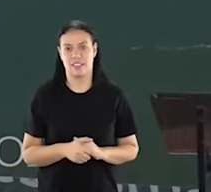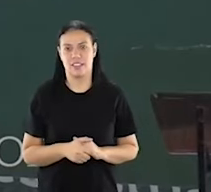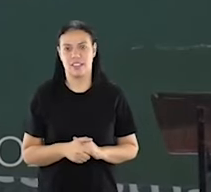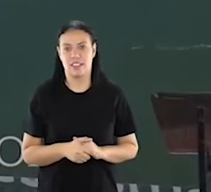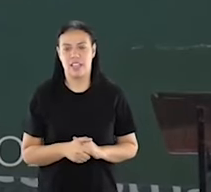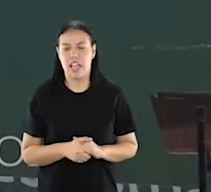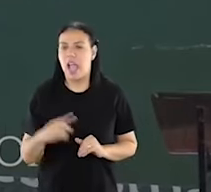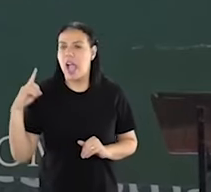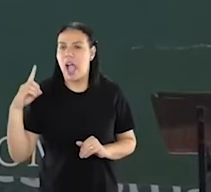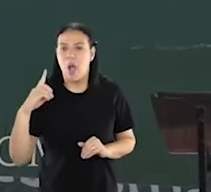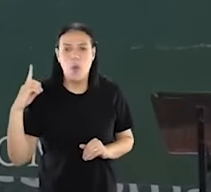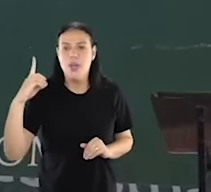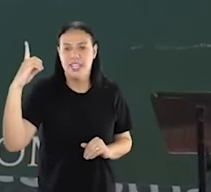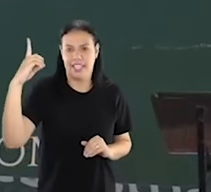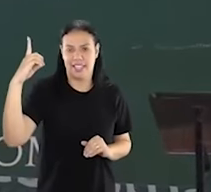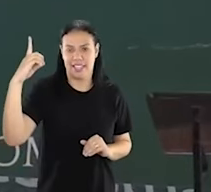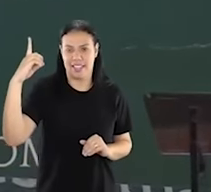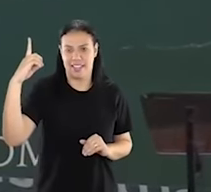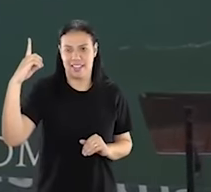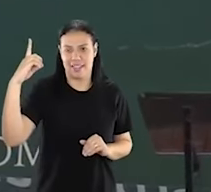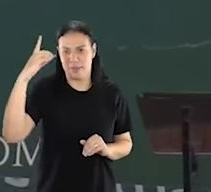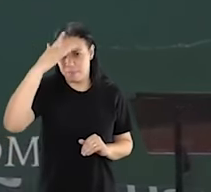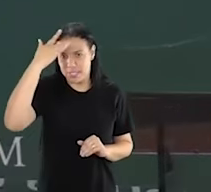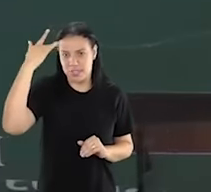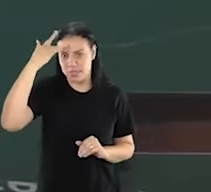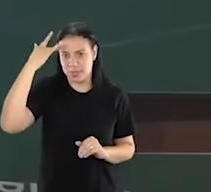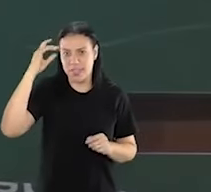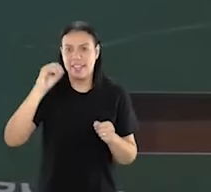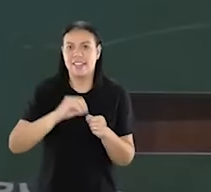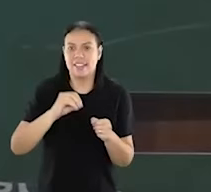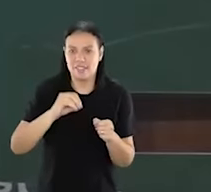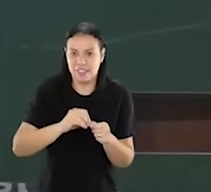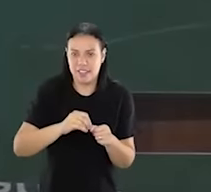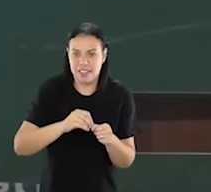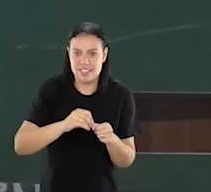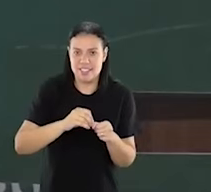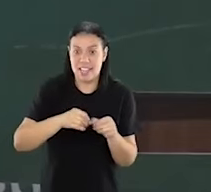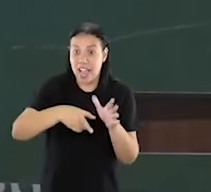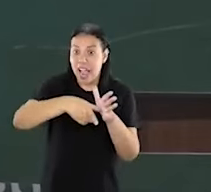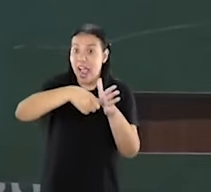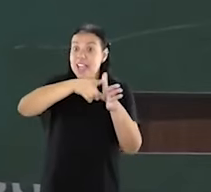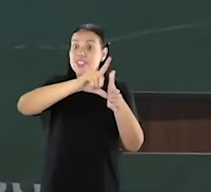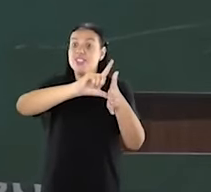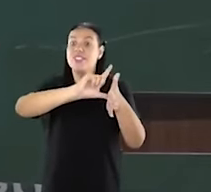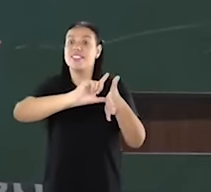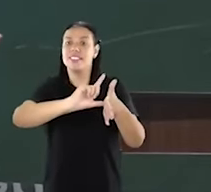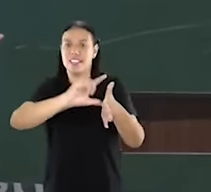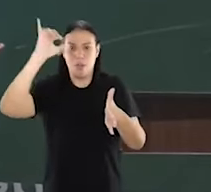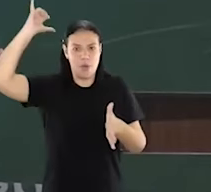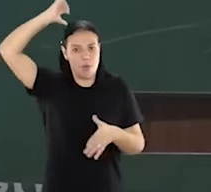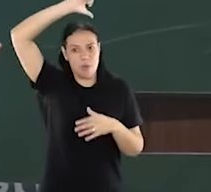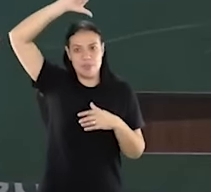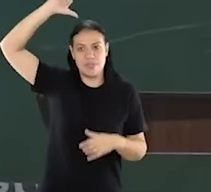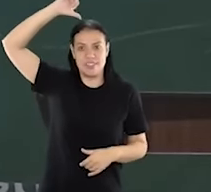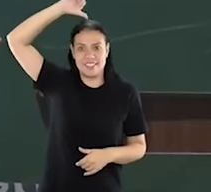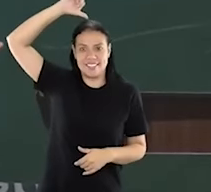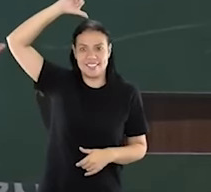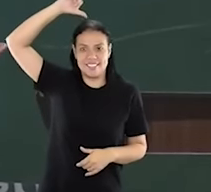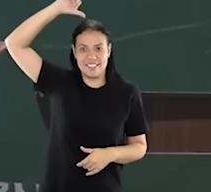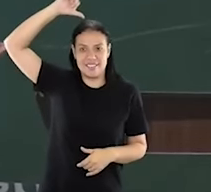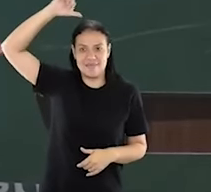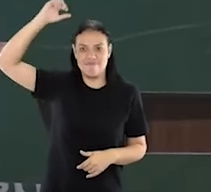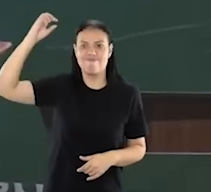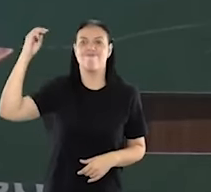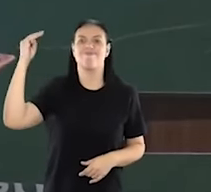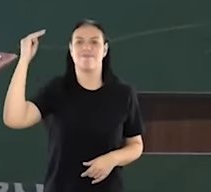A única pessoa que fez isso, antecipou-se para ungir o corpo dele para a sepultura, foi Maria de